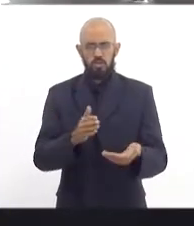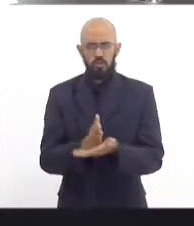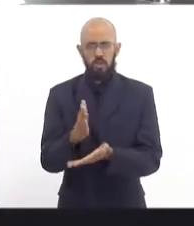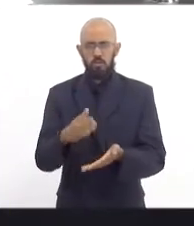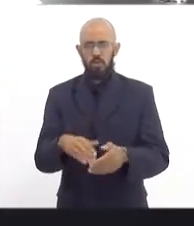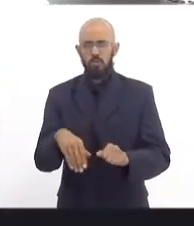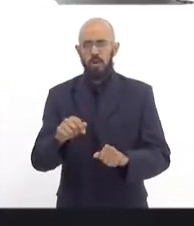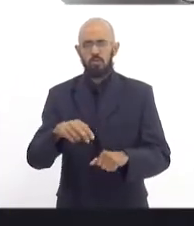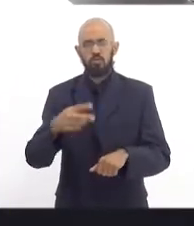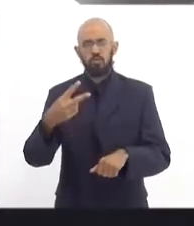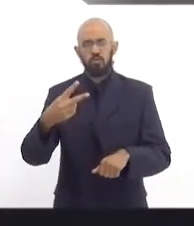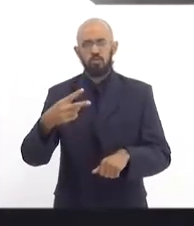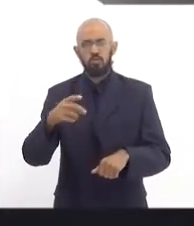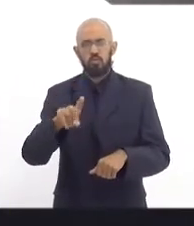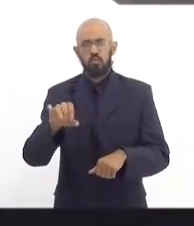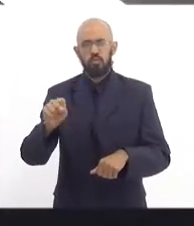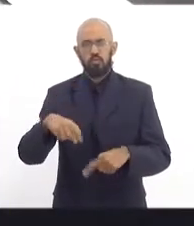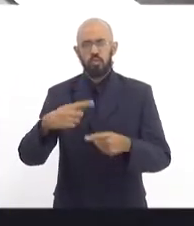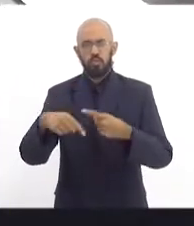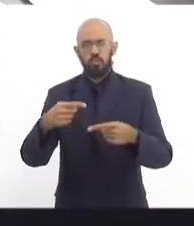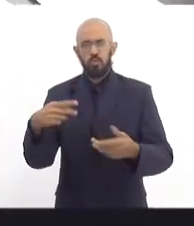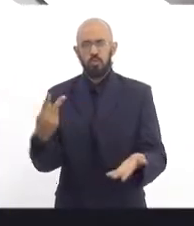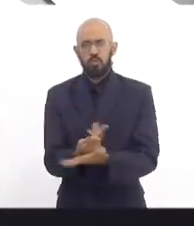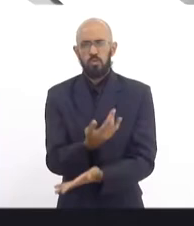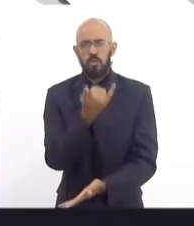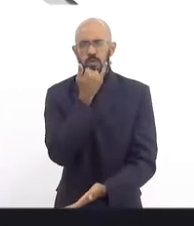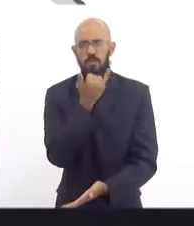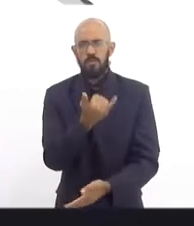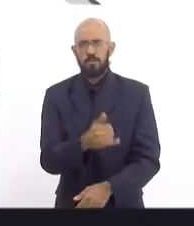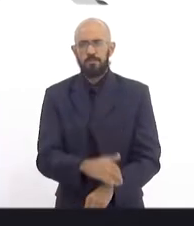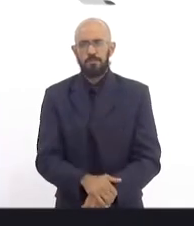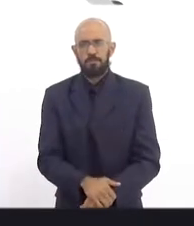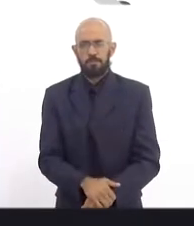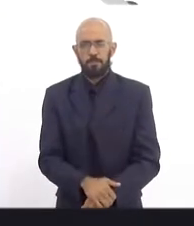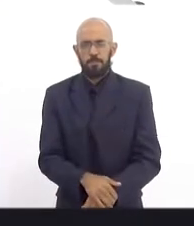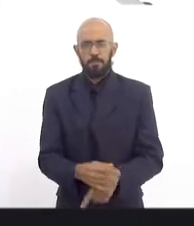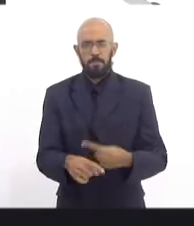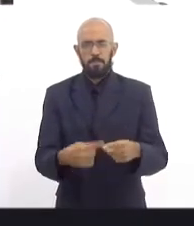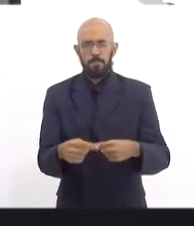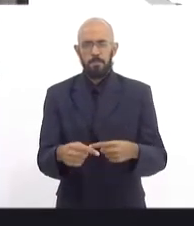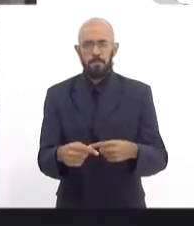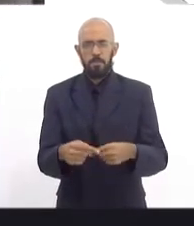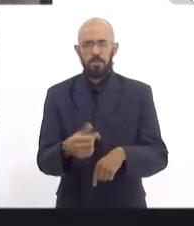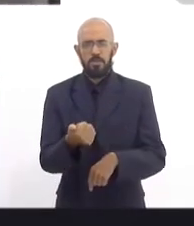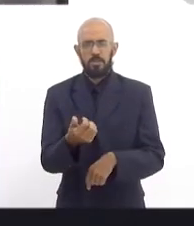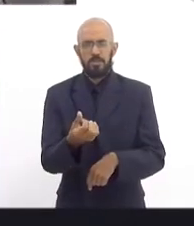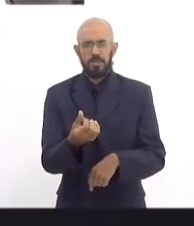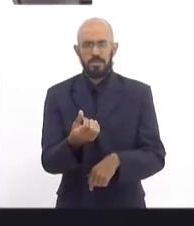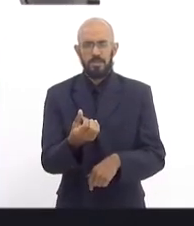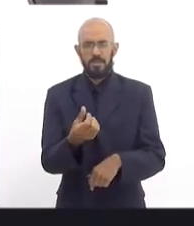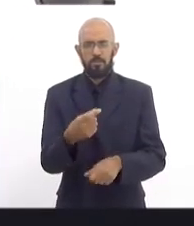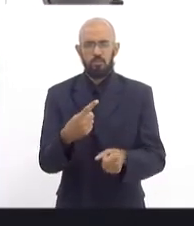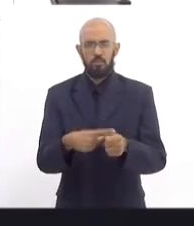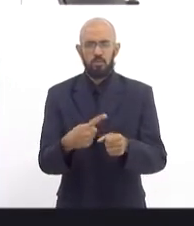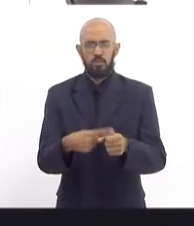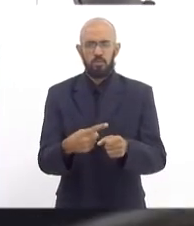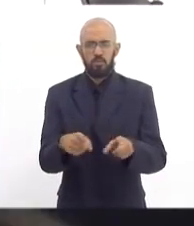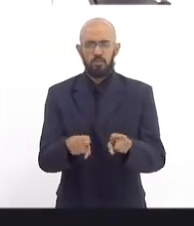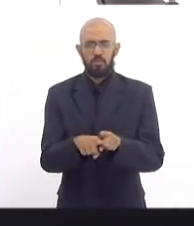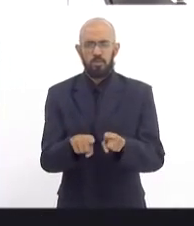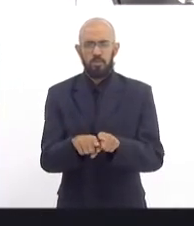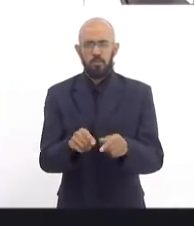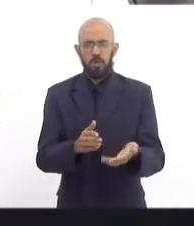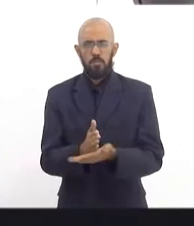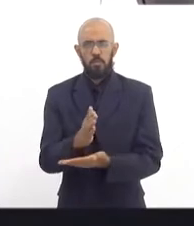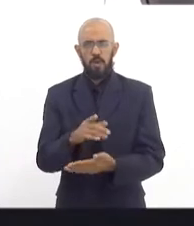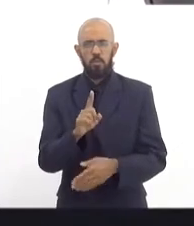no segundo dia depois da calamidade e posteriormente para os outros 16 municípios foi